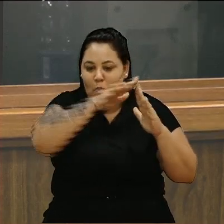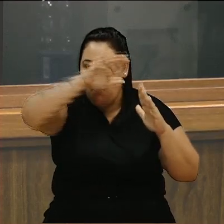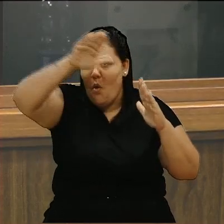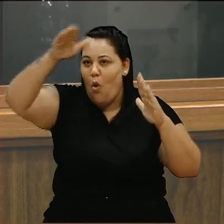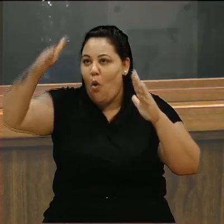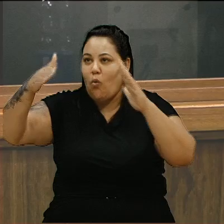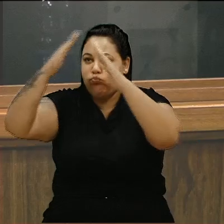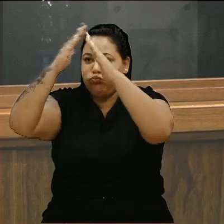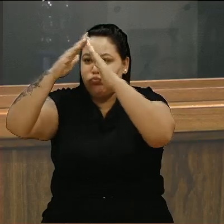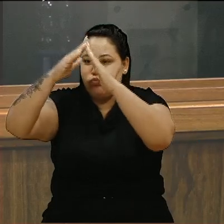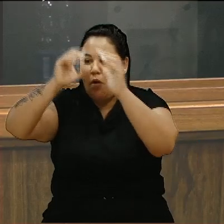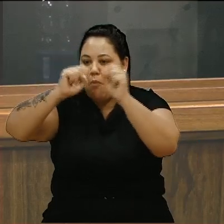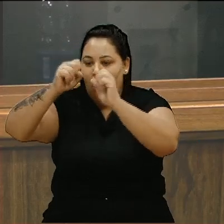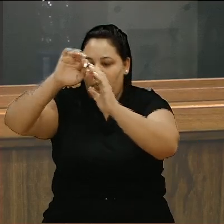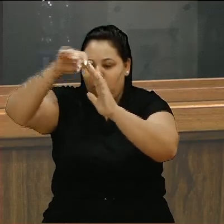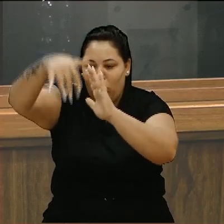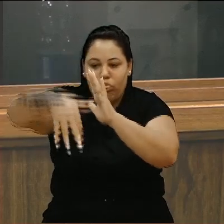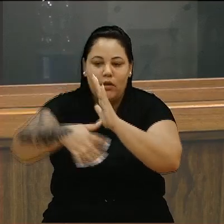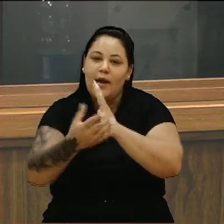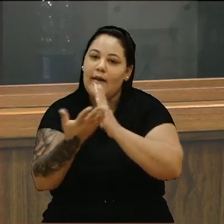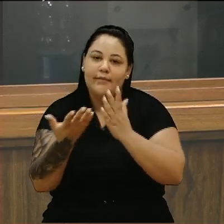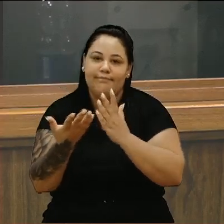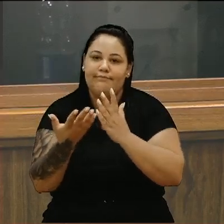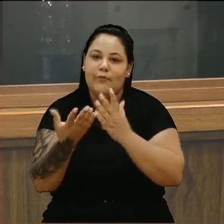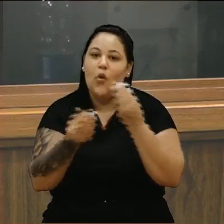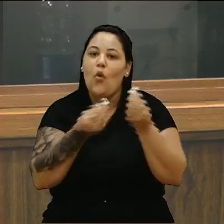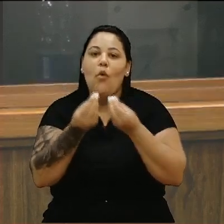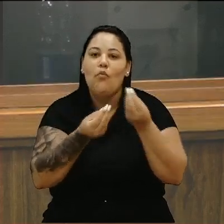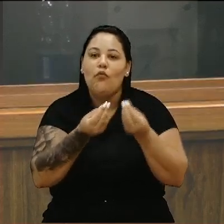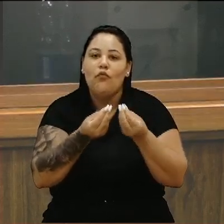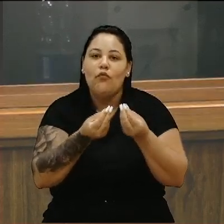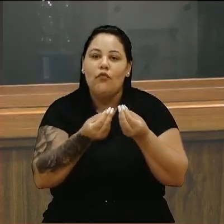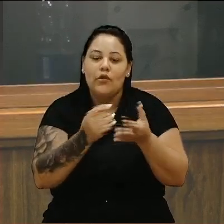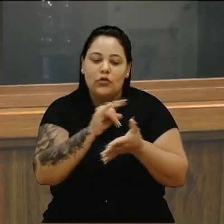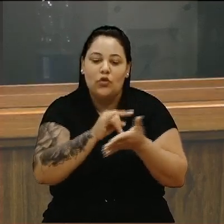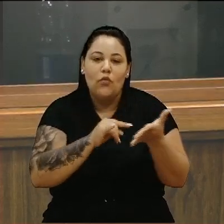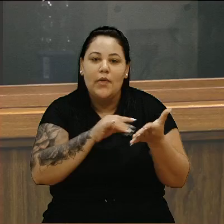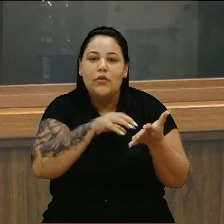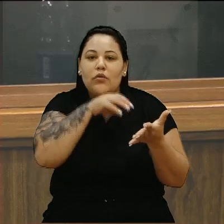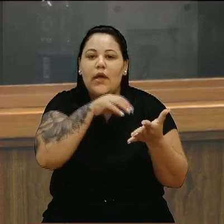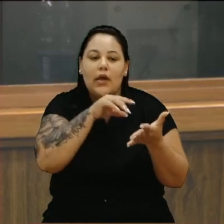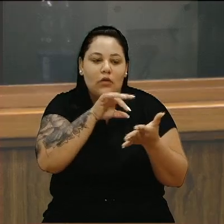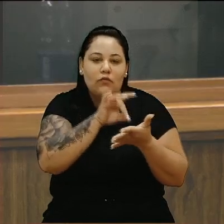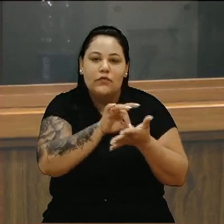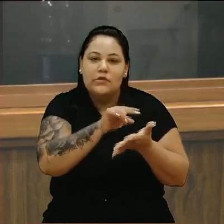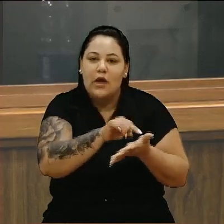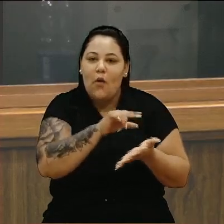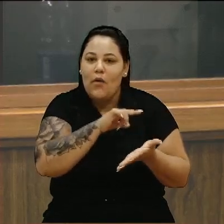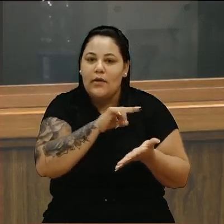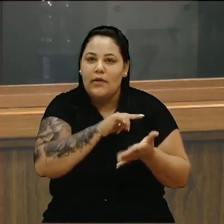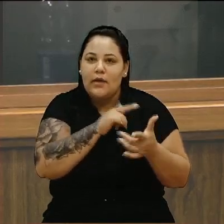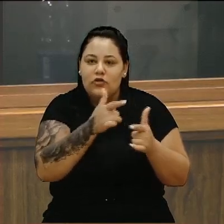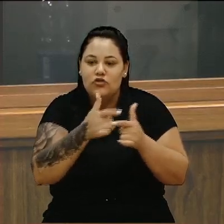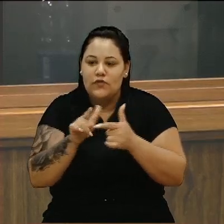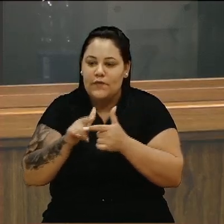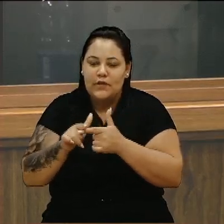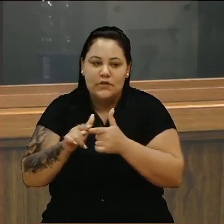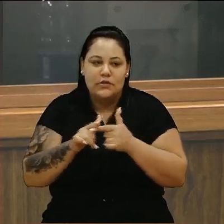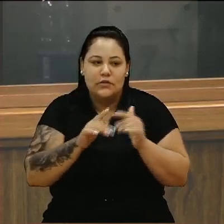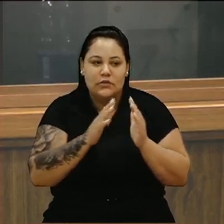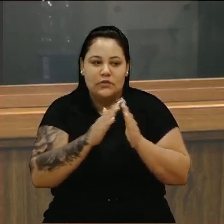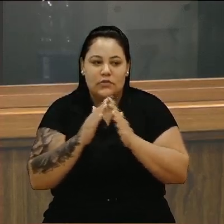momento. Eu nunca vou regularizar uma casa que tem janelas na divisa de outra, ou que